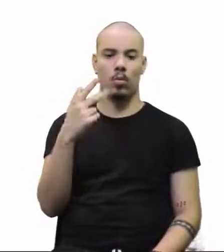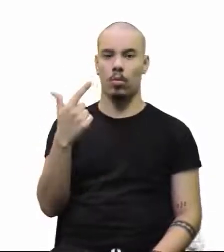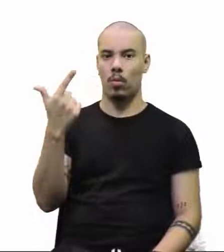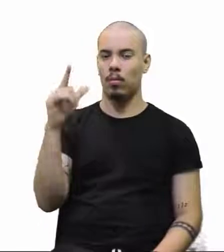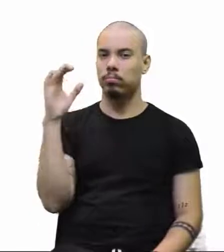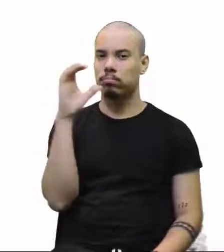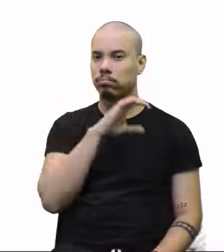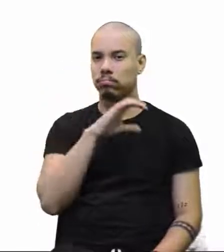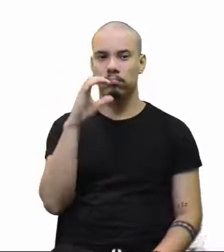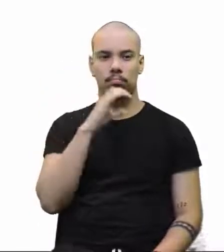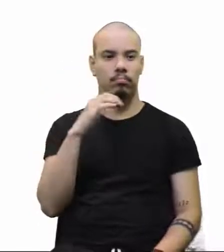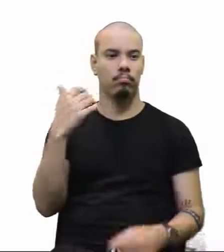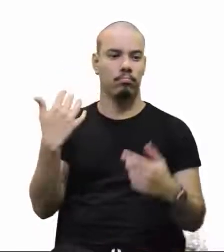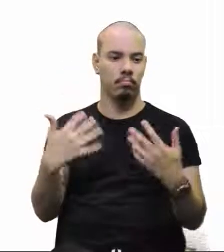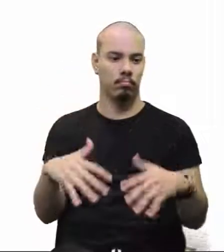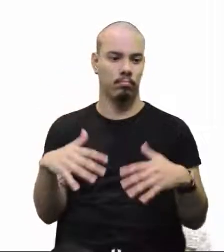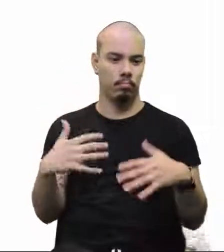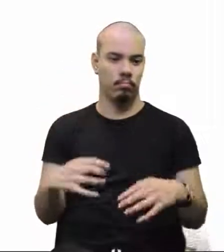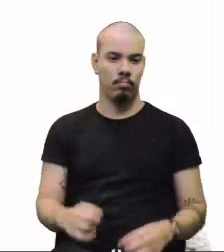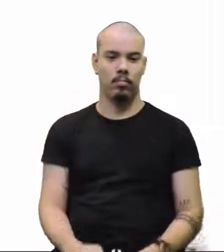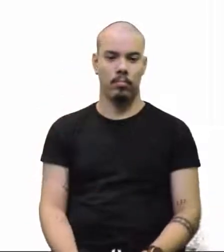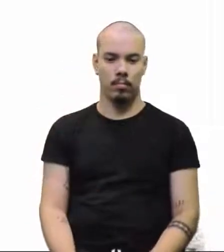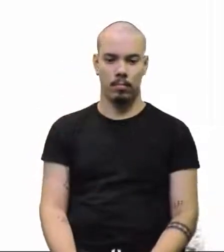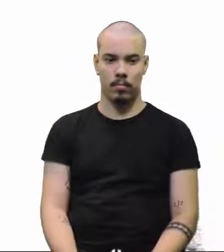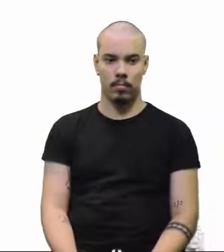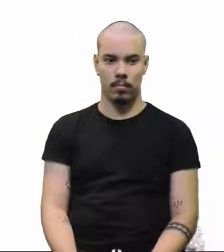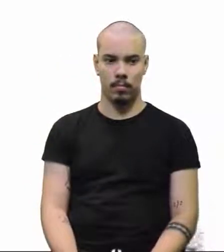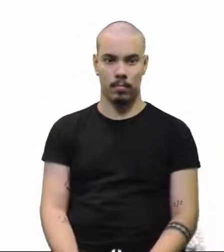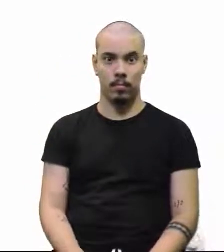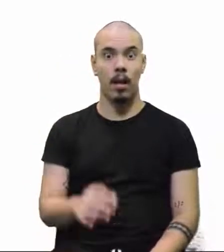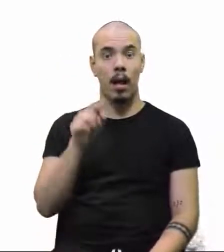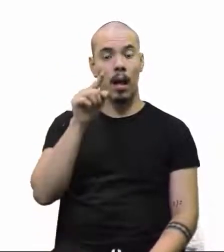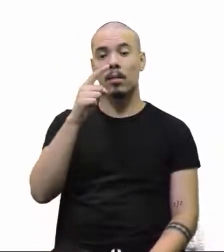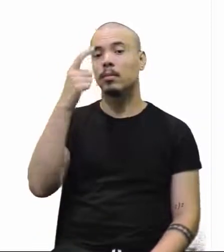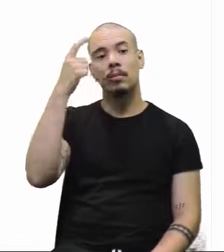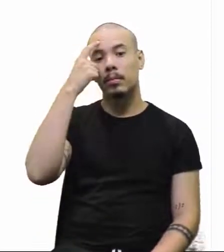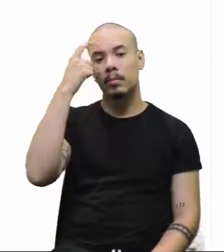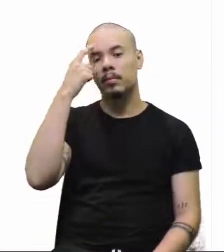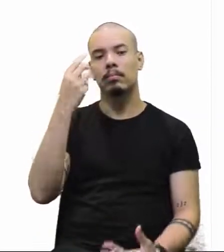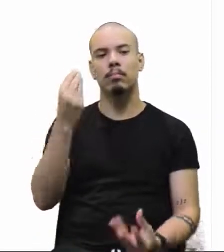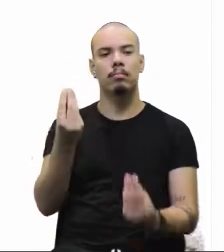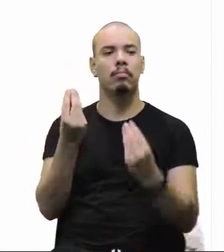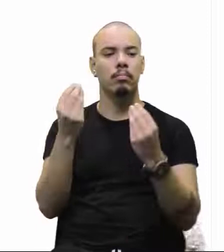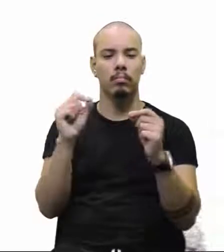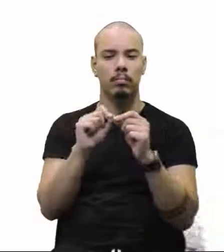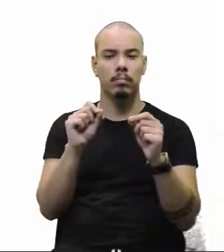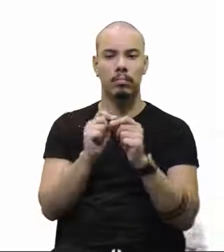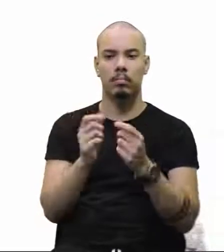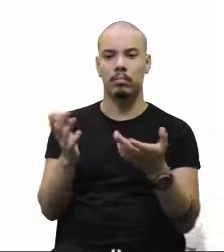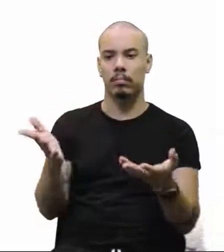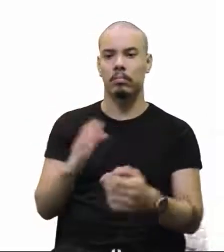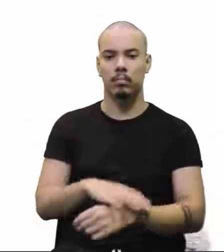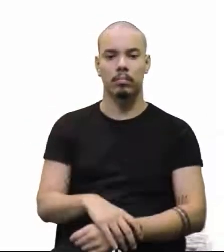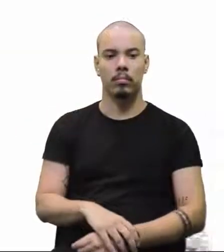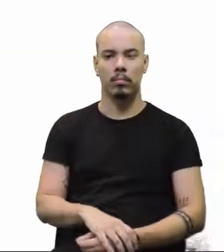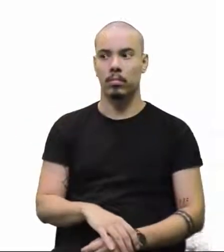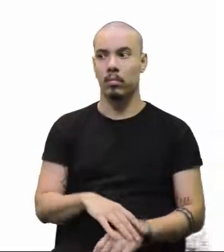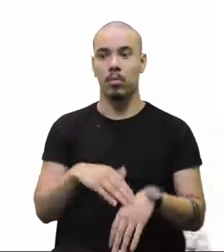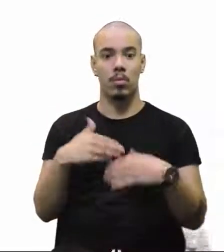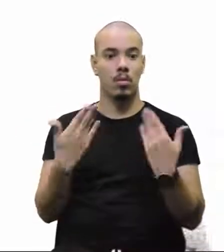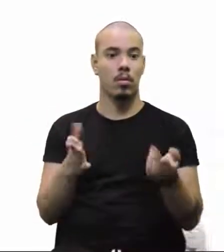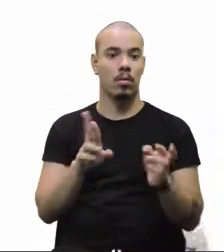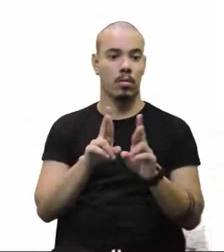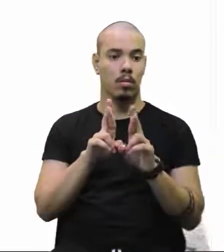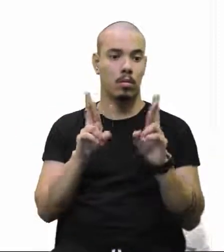altas velocidades. Aí, ó. Aí você pode pensar, para que fazer um canhão desse, né? Qual seria a diferença, né,